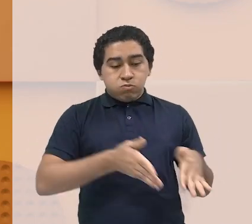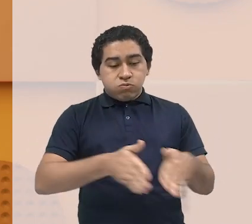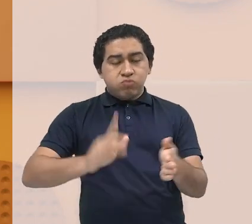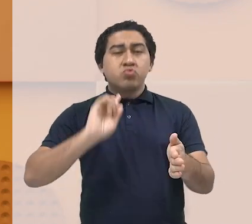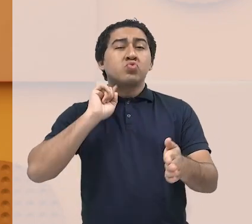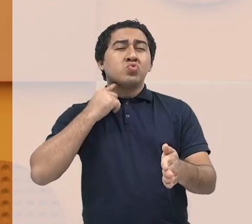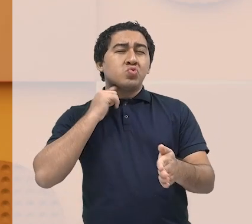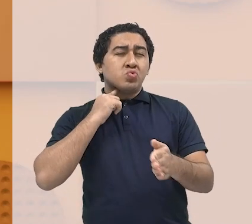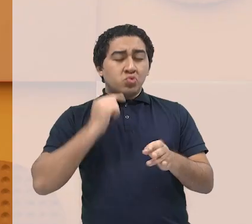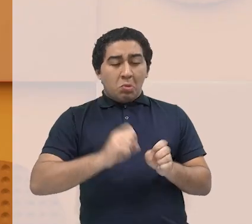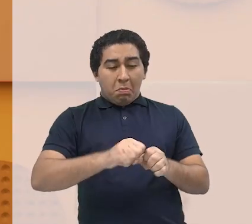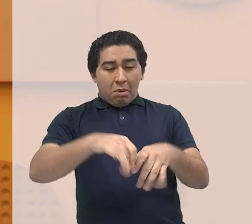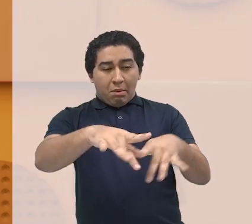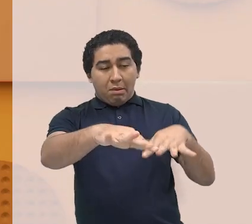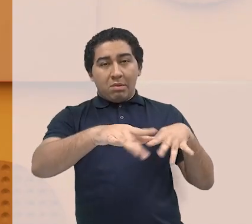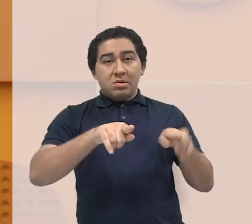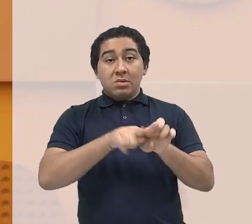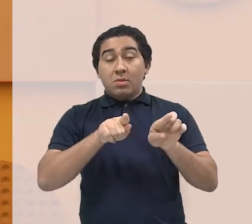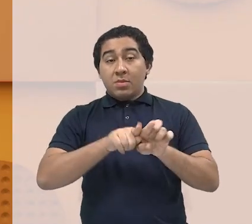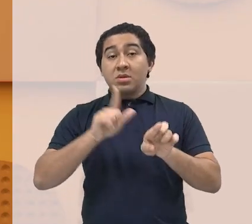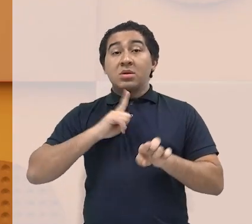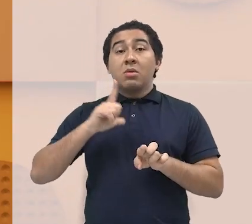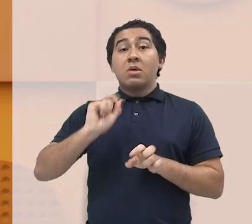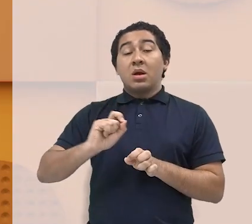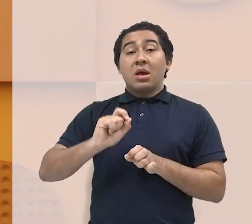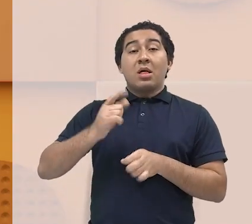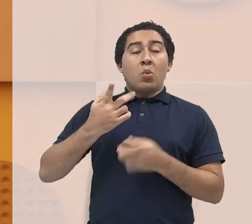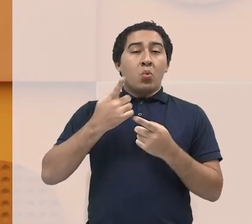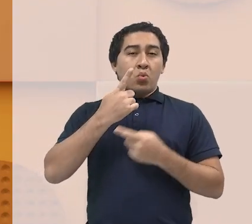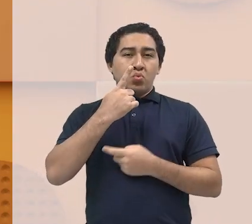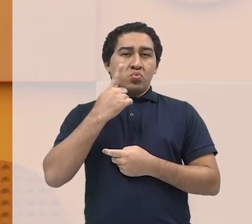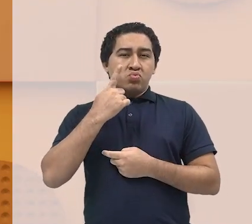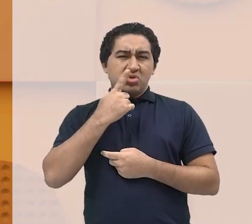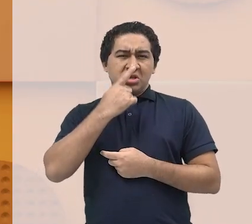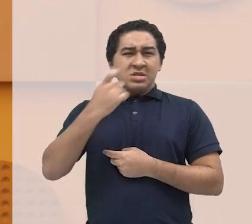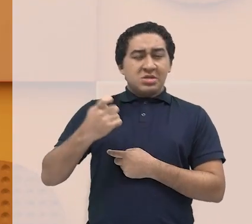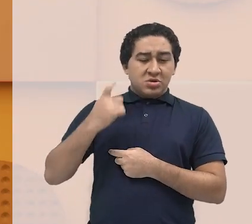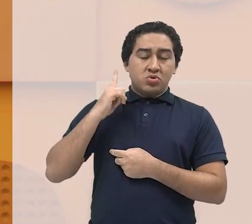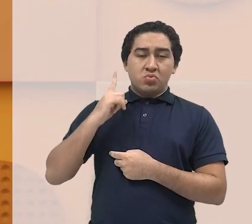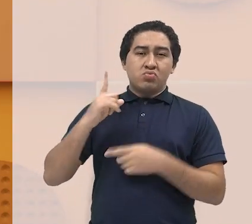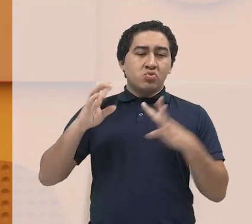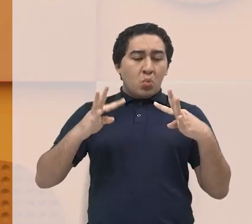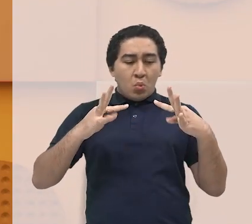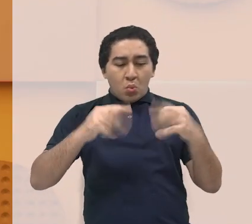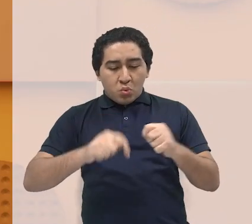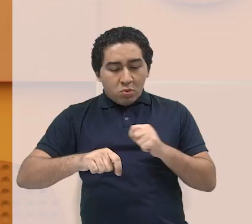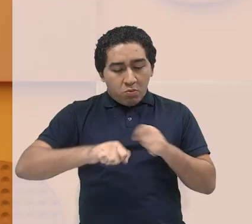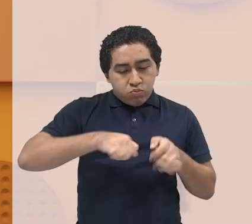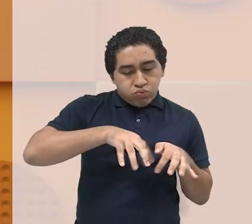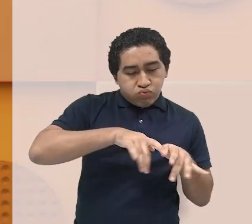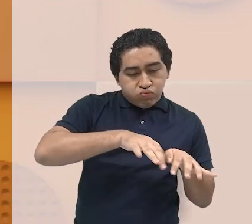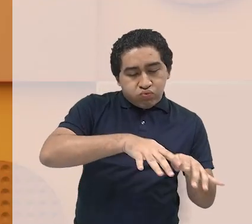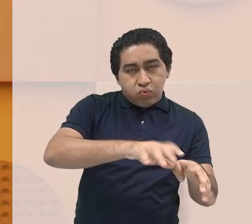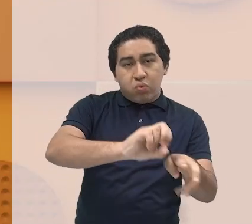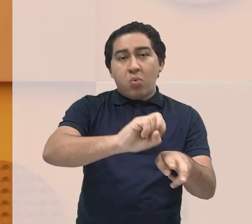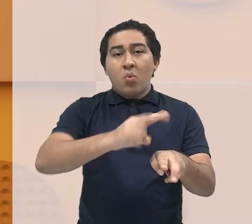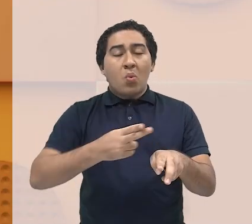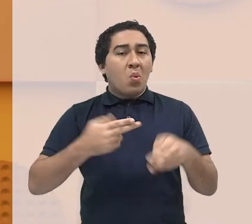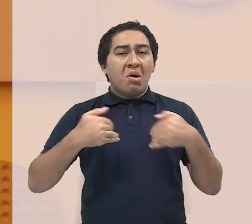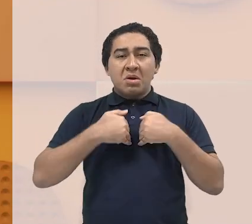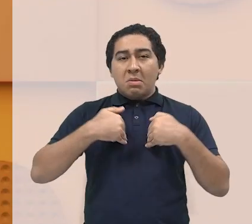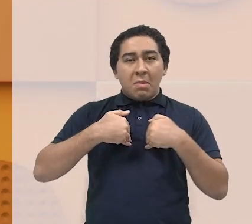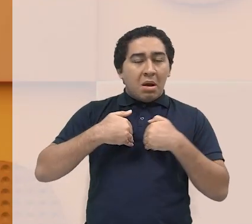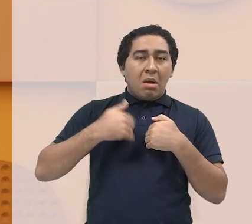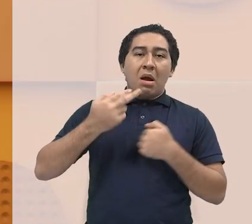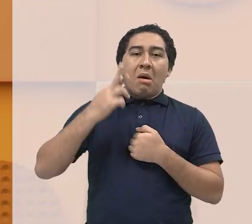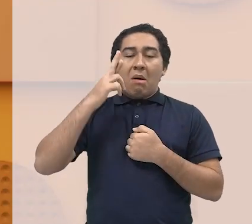correndo, lixo e os dejetos das casas que são jogados ali como restos de alimentos, ratos correndo na calçada,